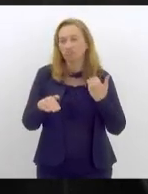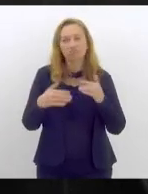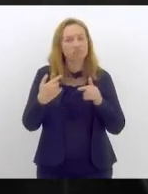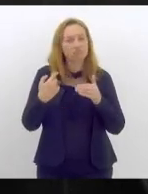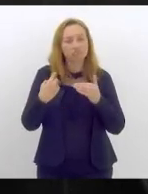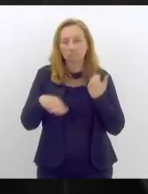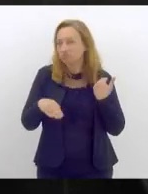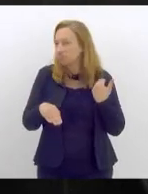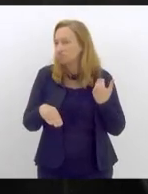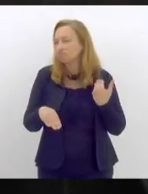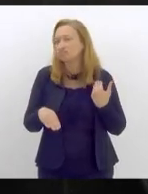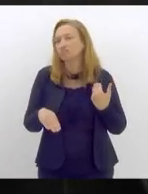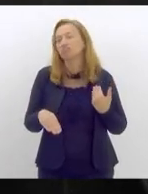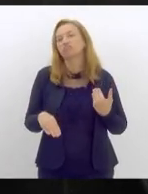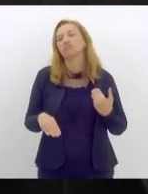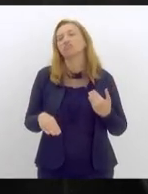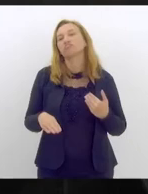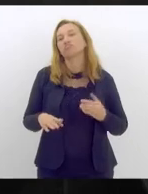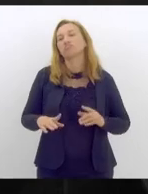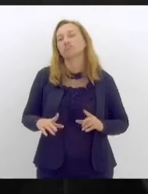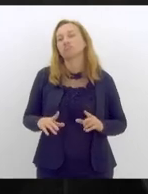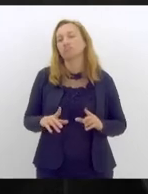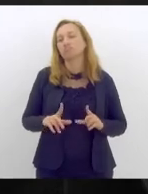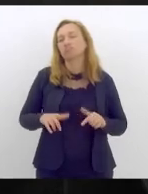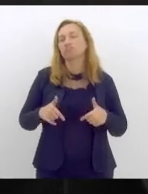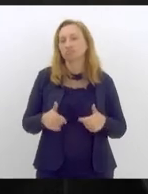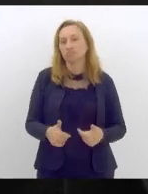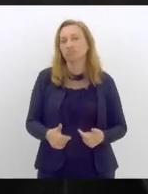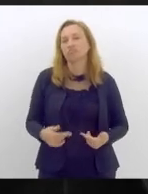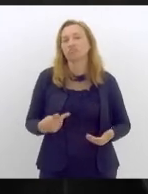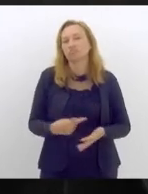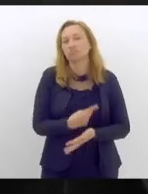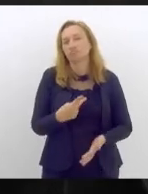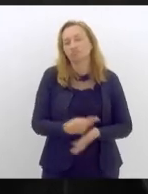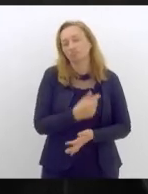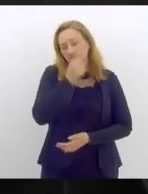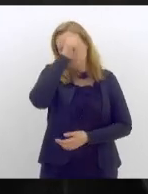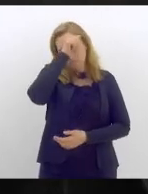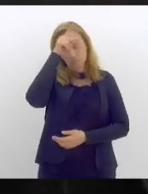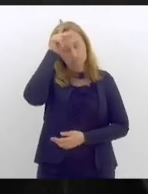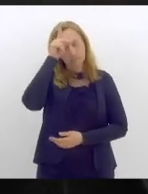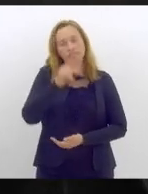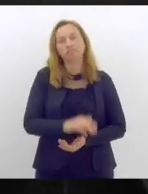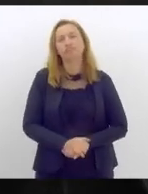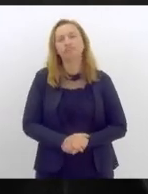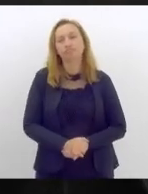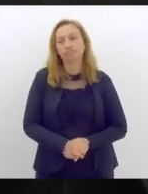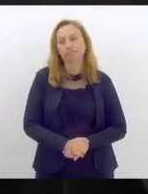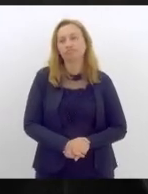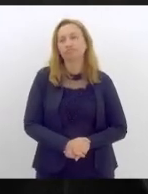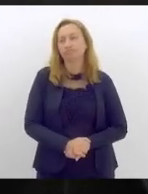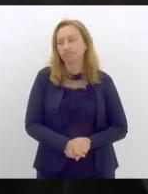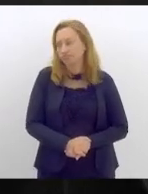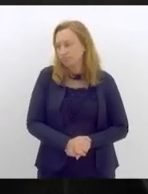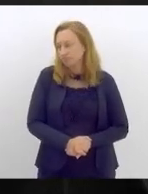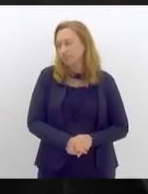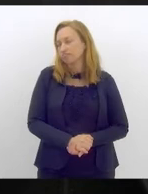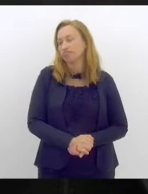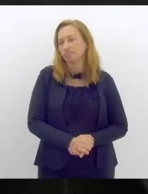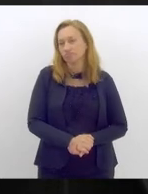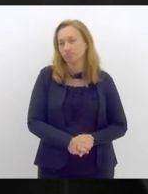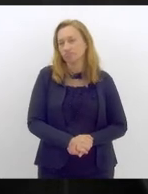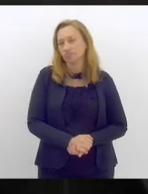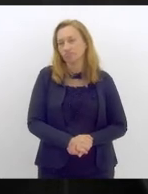concorda com esta forma de ataque com esta violência com esta violência com que o seu representante